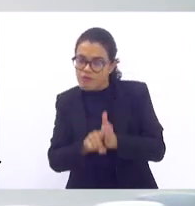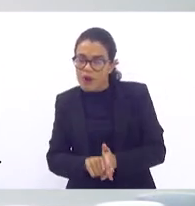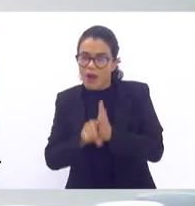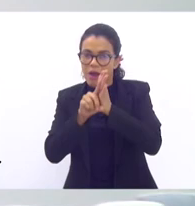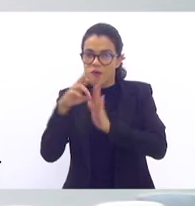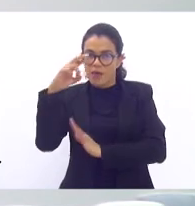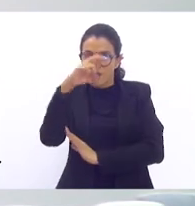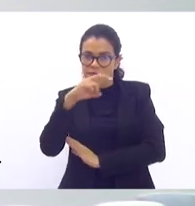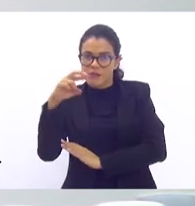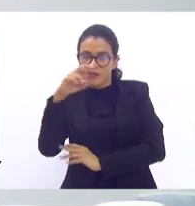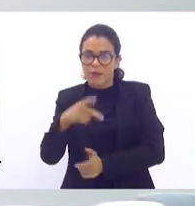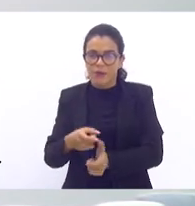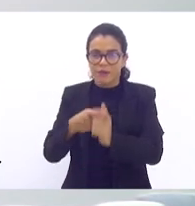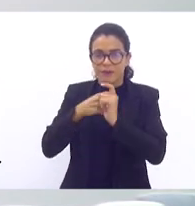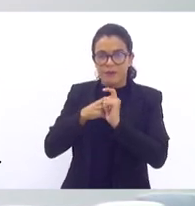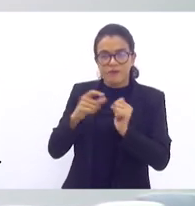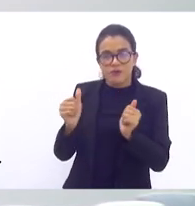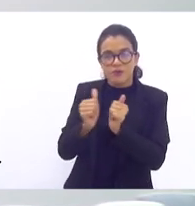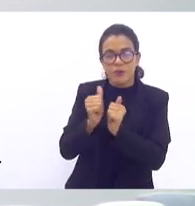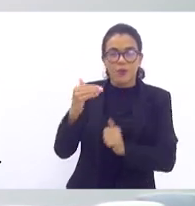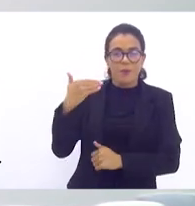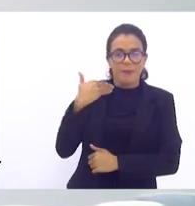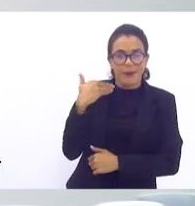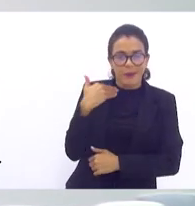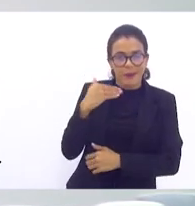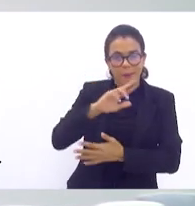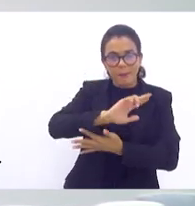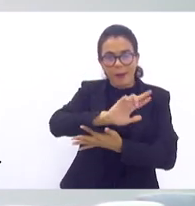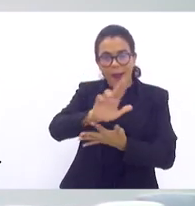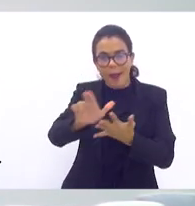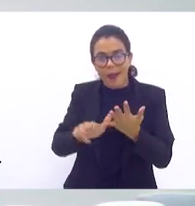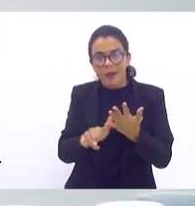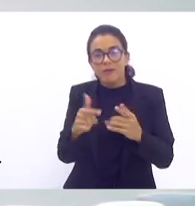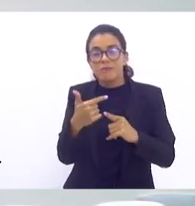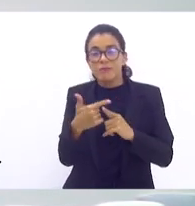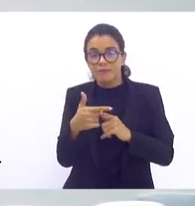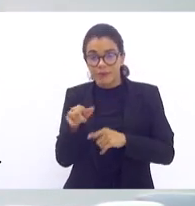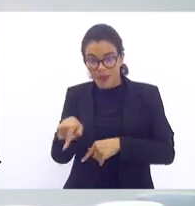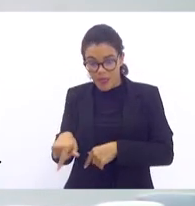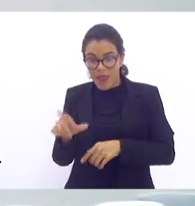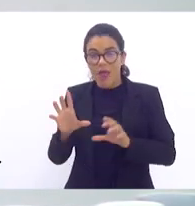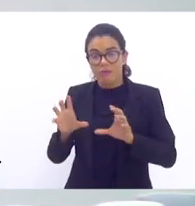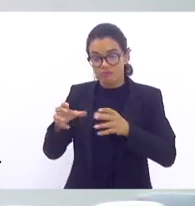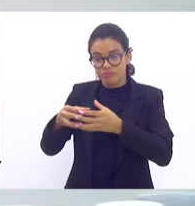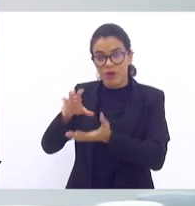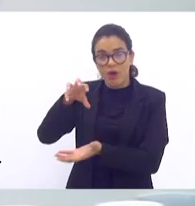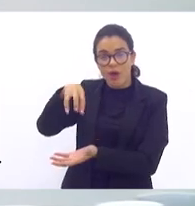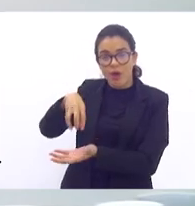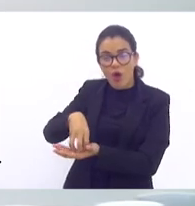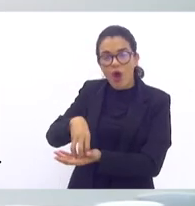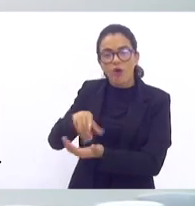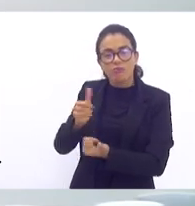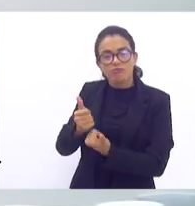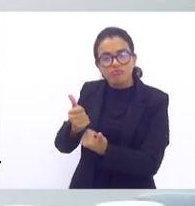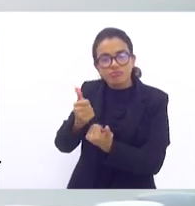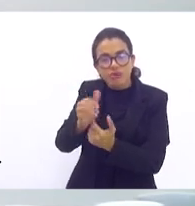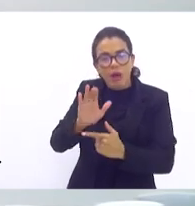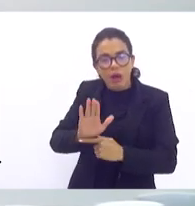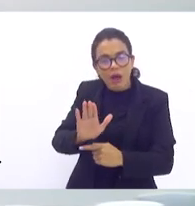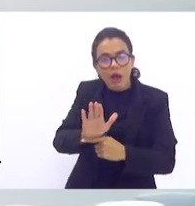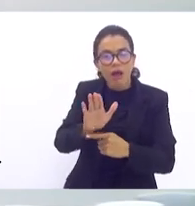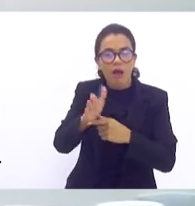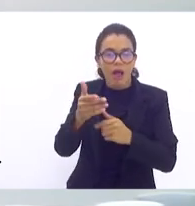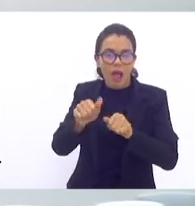dívida da união com os bancos para que se Esses são órgãos que auxili auxiliam tanto